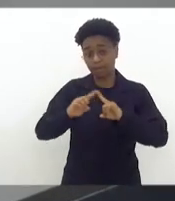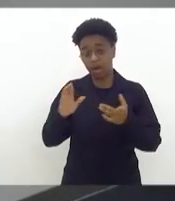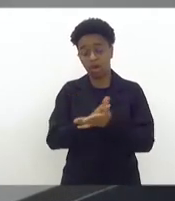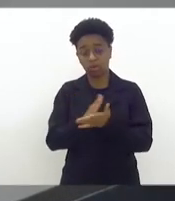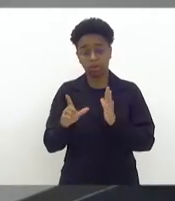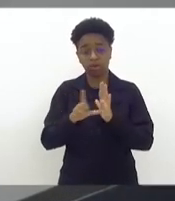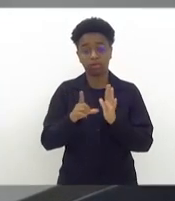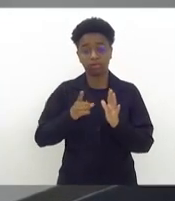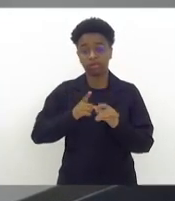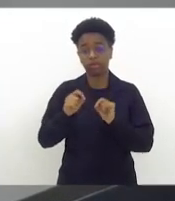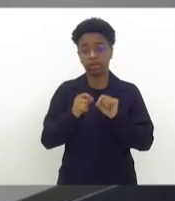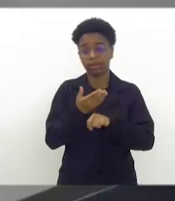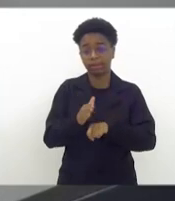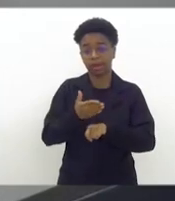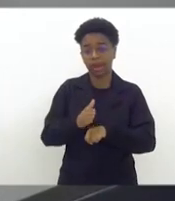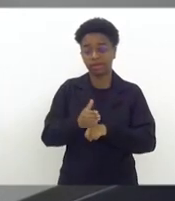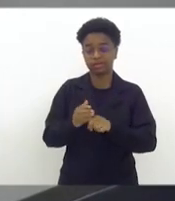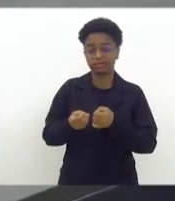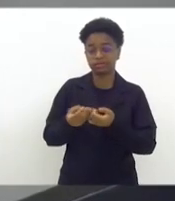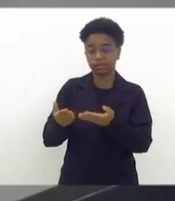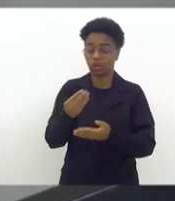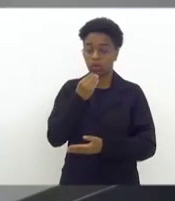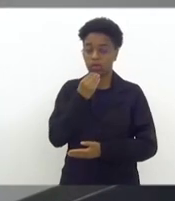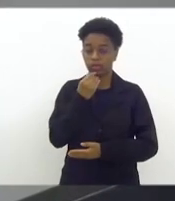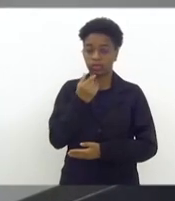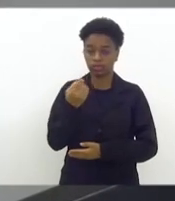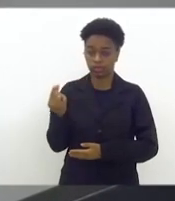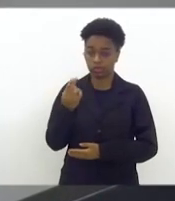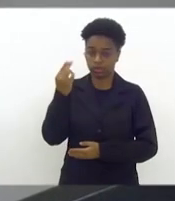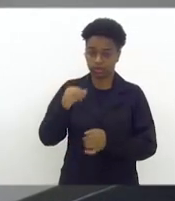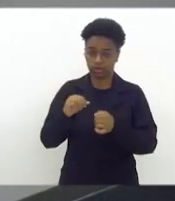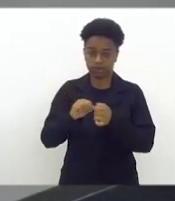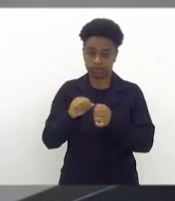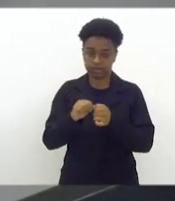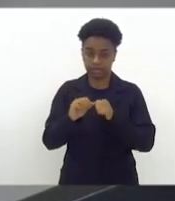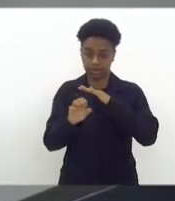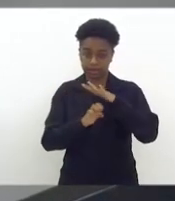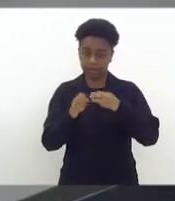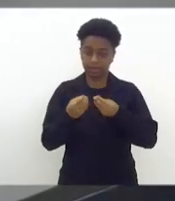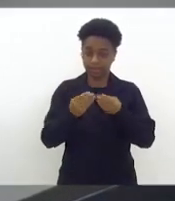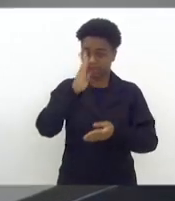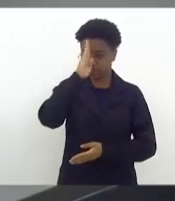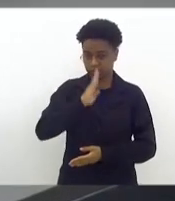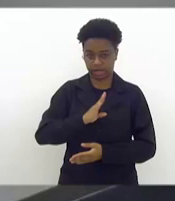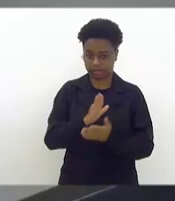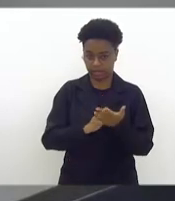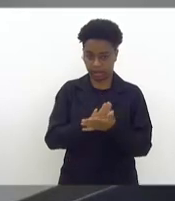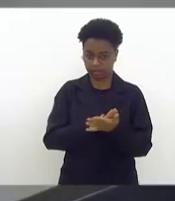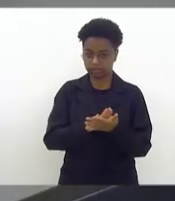de entregar. Claro que a gente não tem a possibilidade de fazer o empresário dar nada